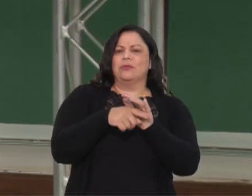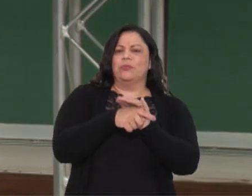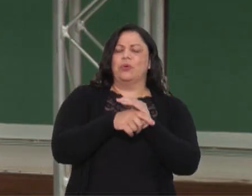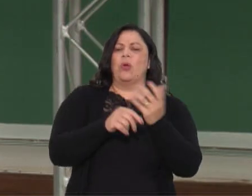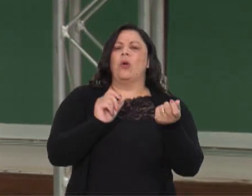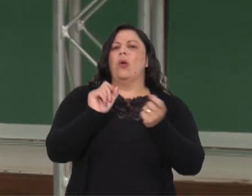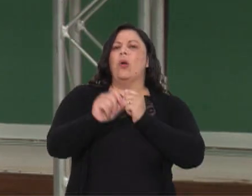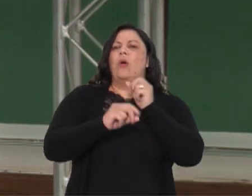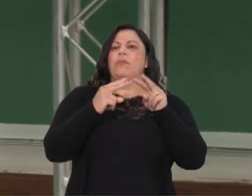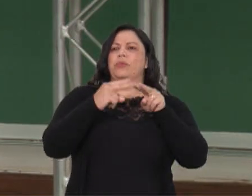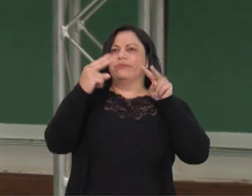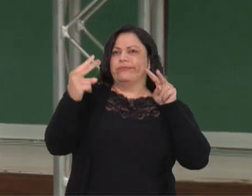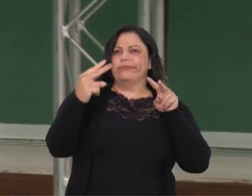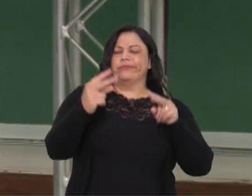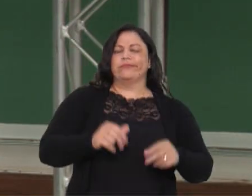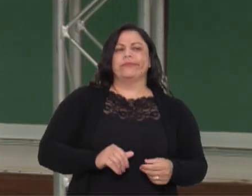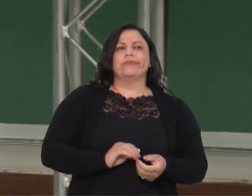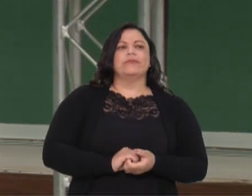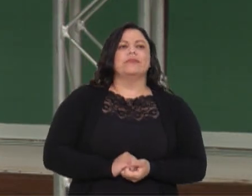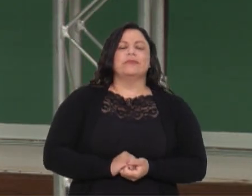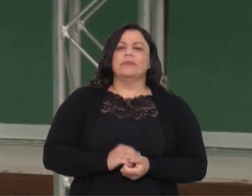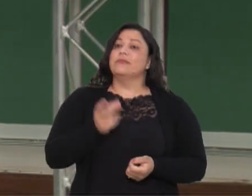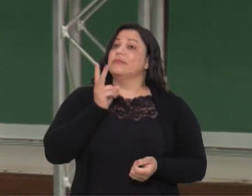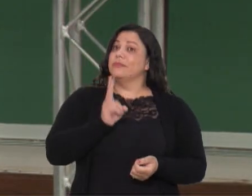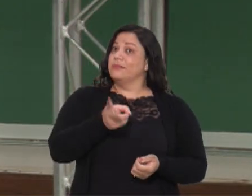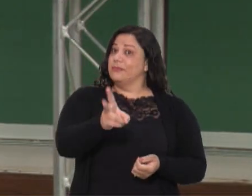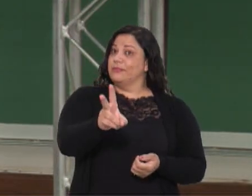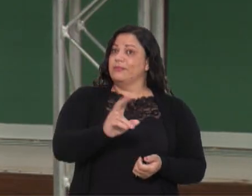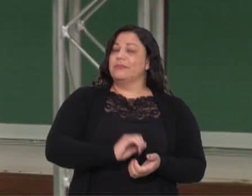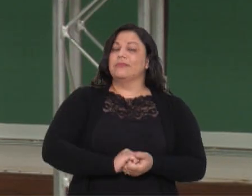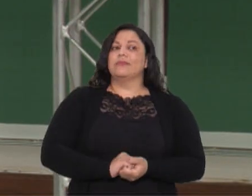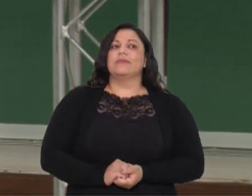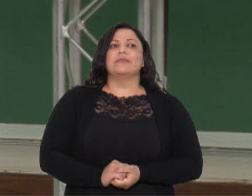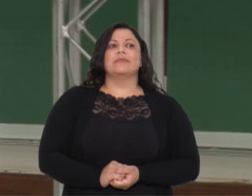nosso texto, ok? Vamos continuar?